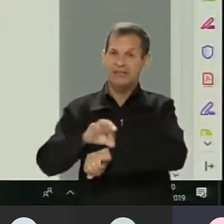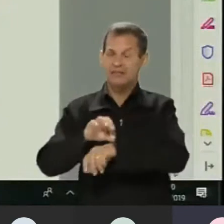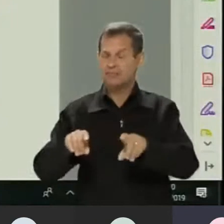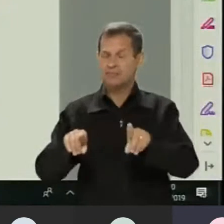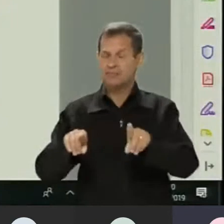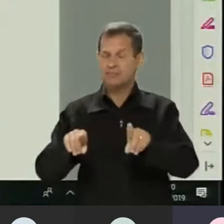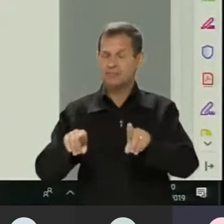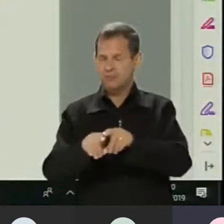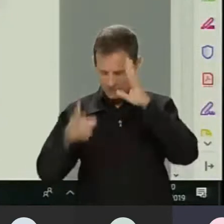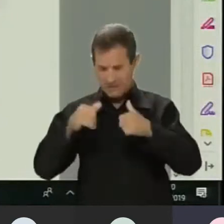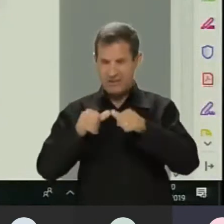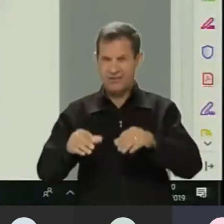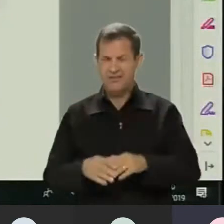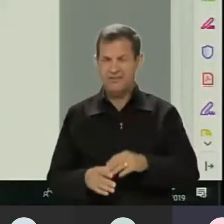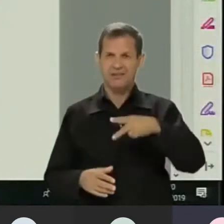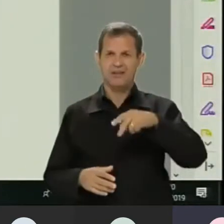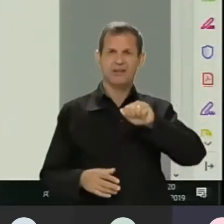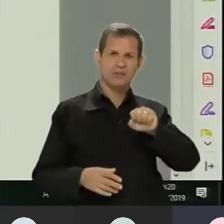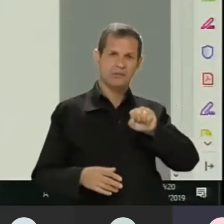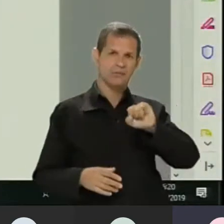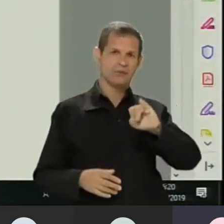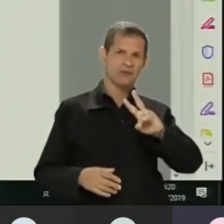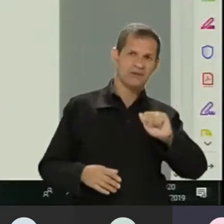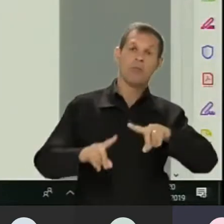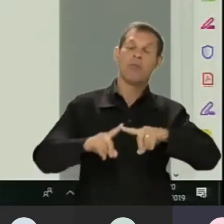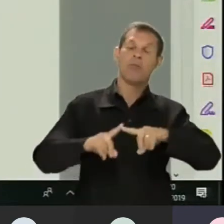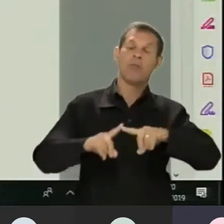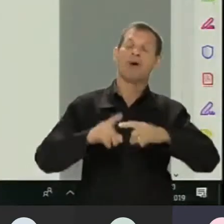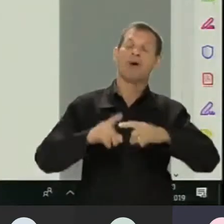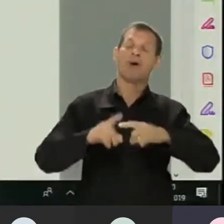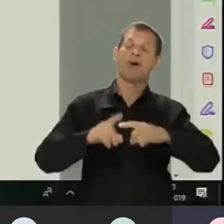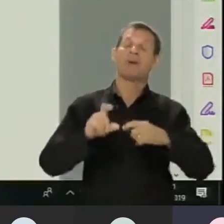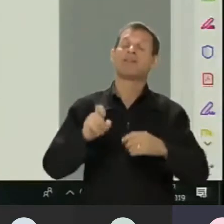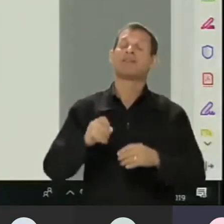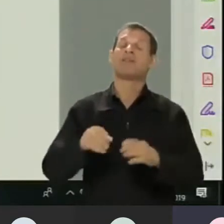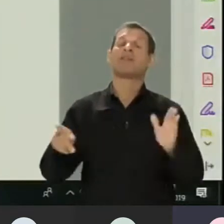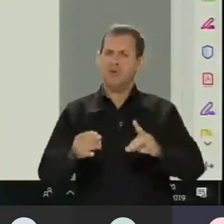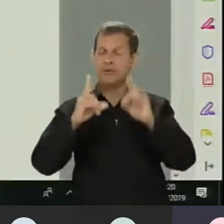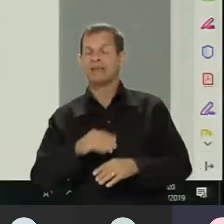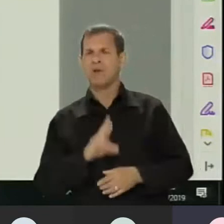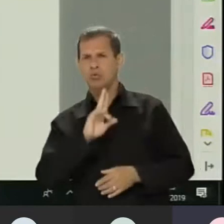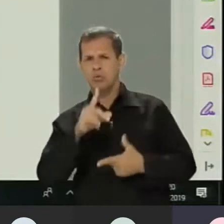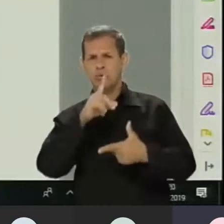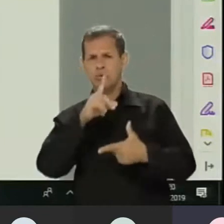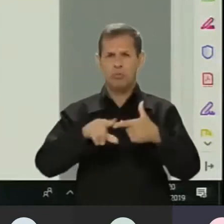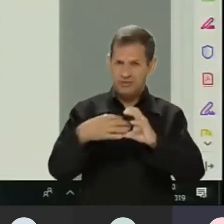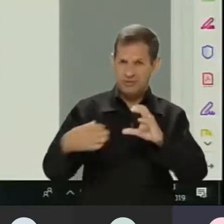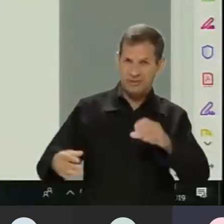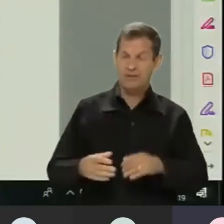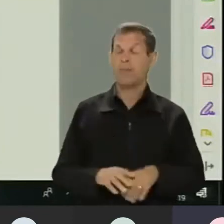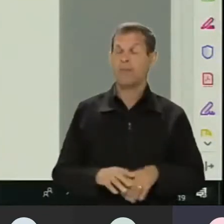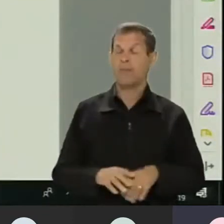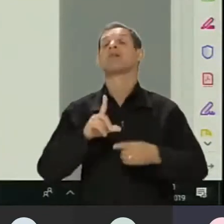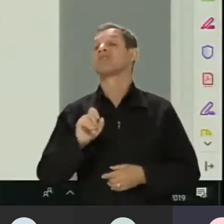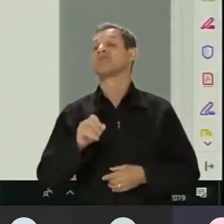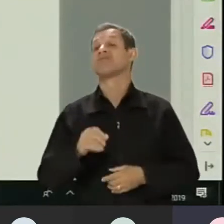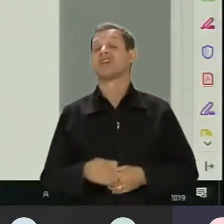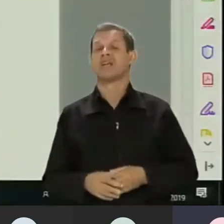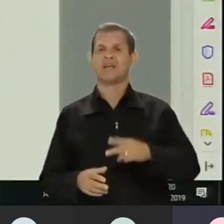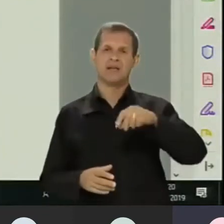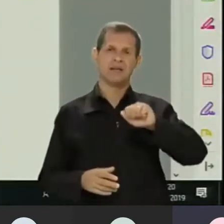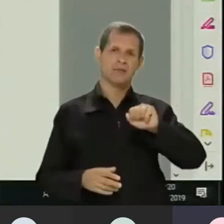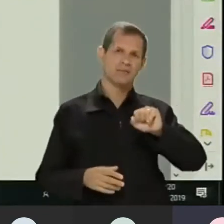tem que projetar pensando nessa questão passiva, ou seja, a própria edificação tem que resolver essas características, né? O que não